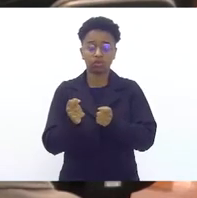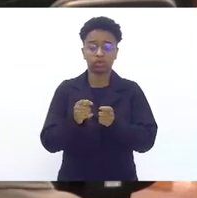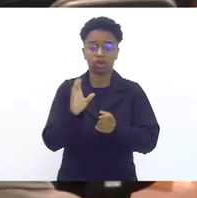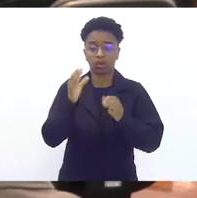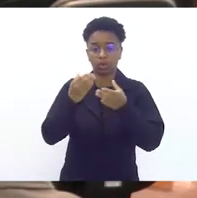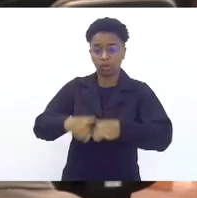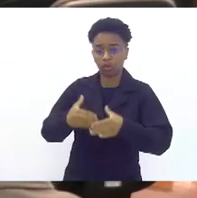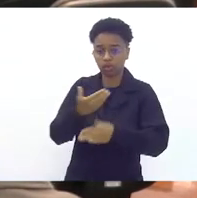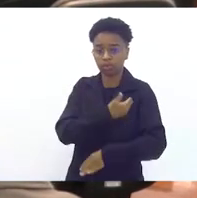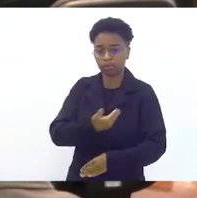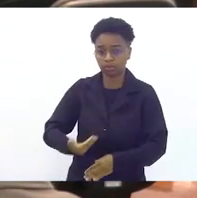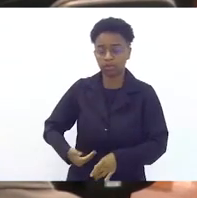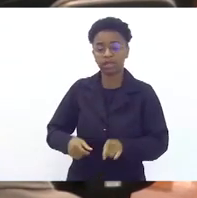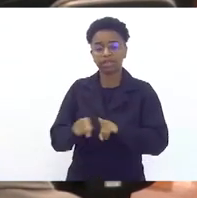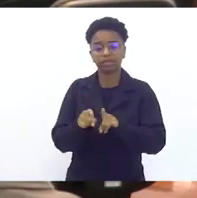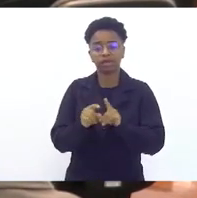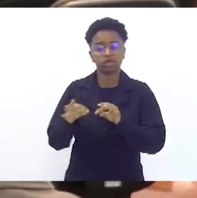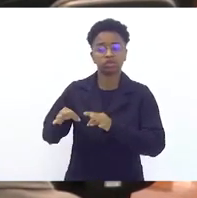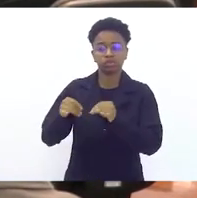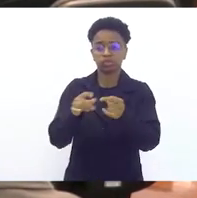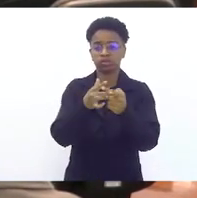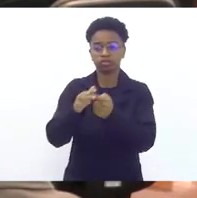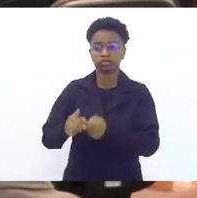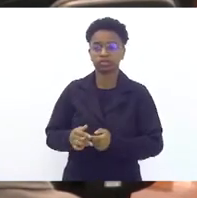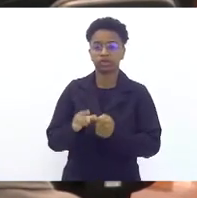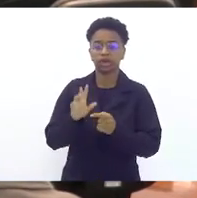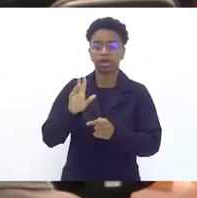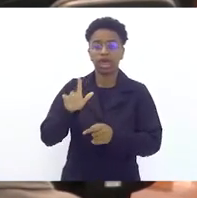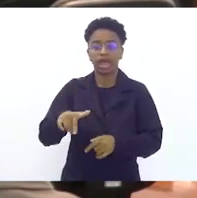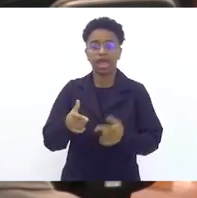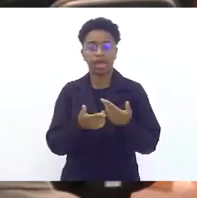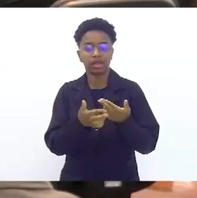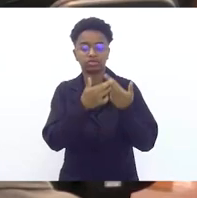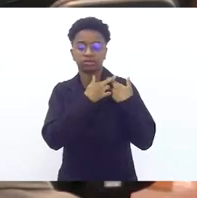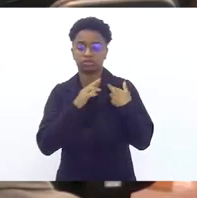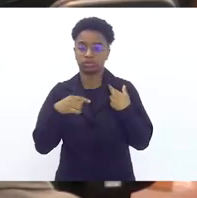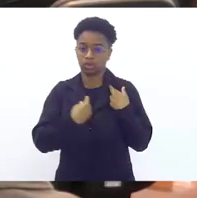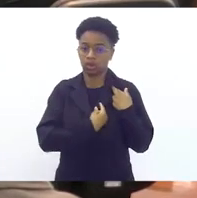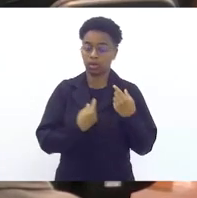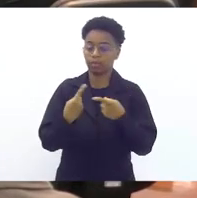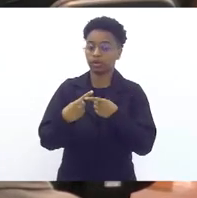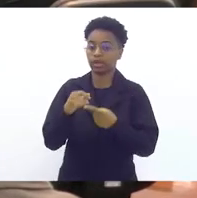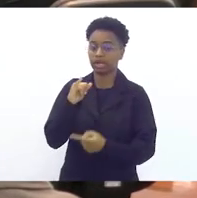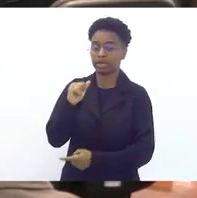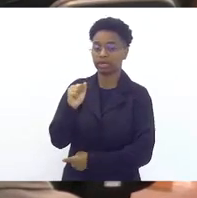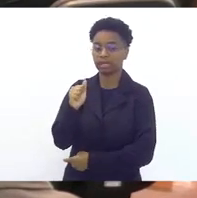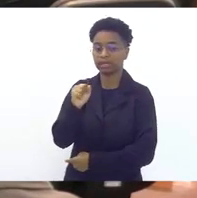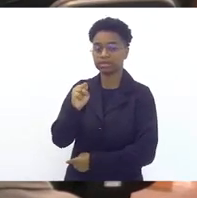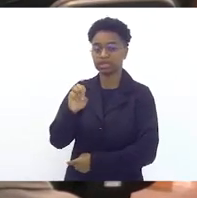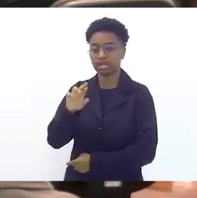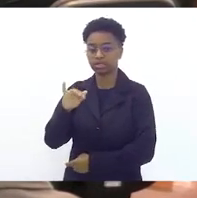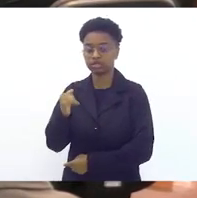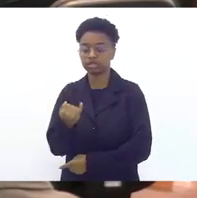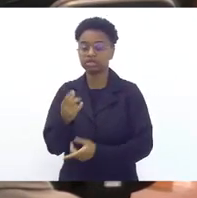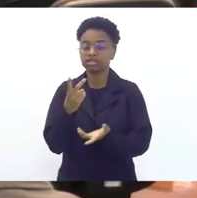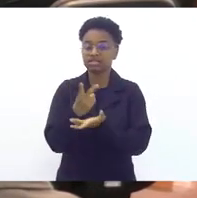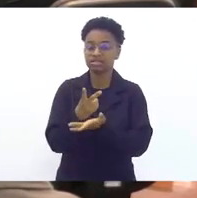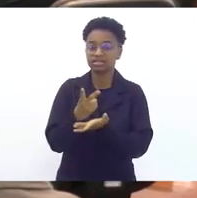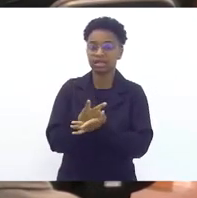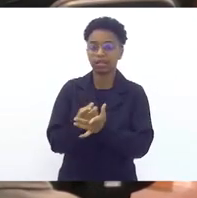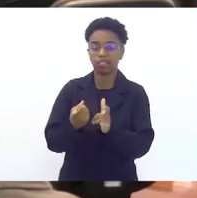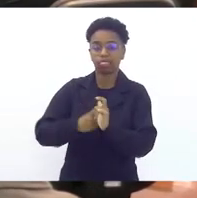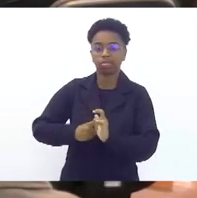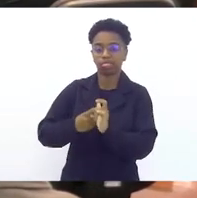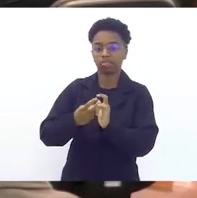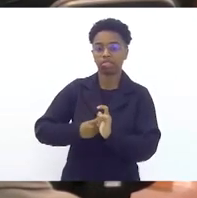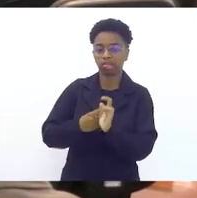públicos, em todas as melhorias que é de competência da autarquia. O IASERJ está sempre sobre as